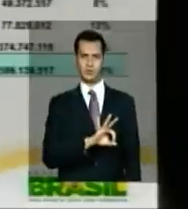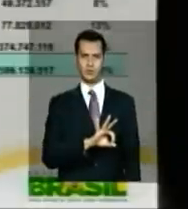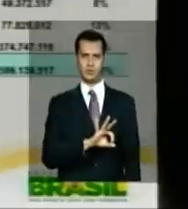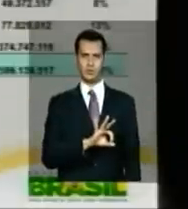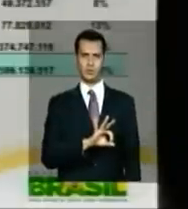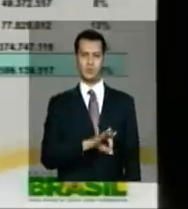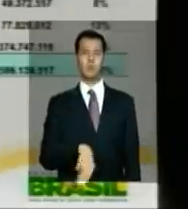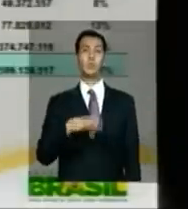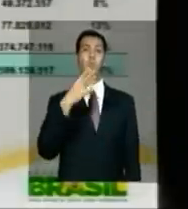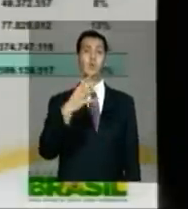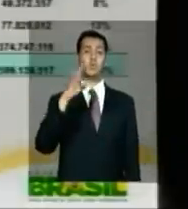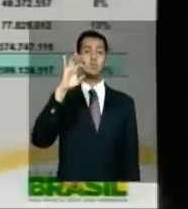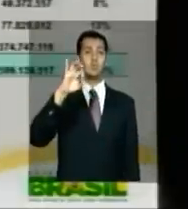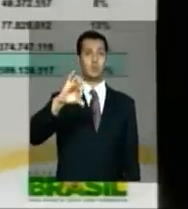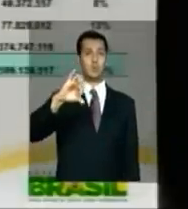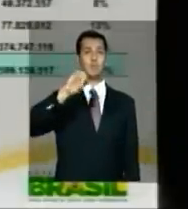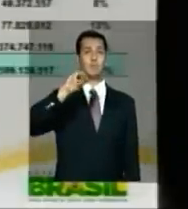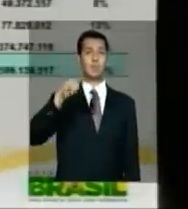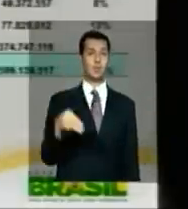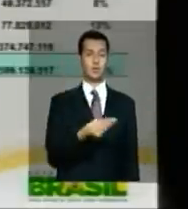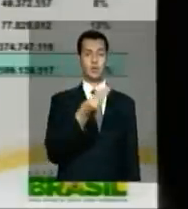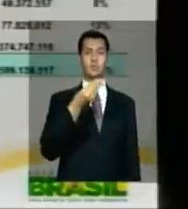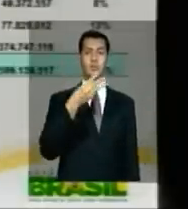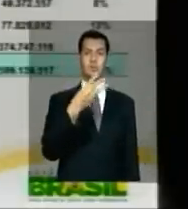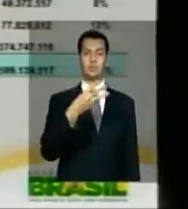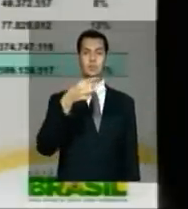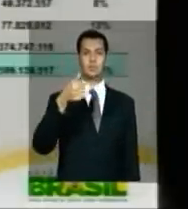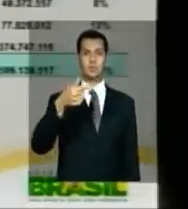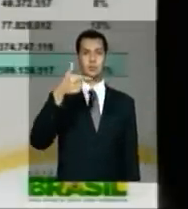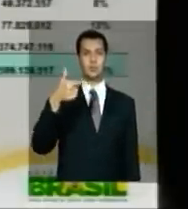490.243 72